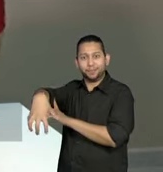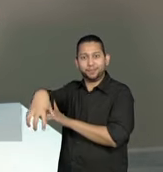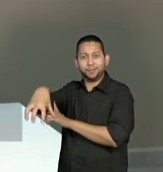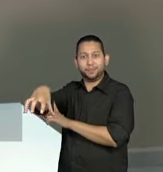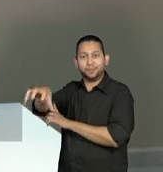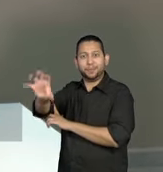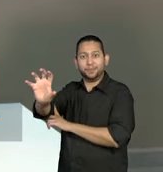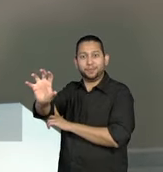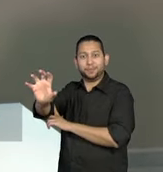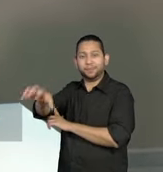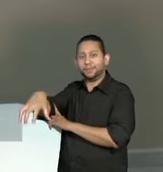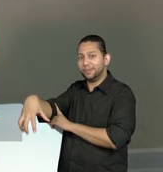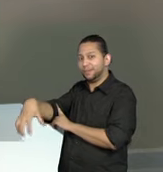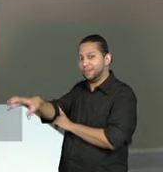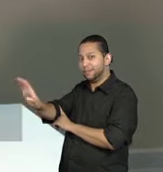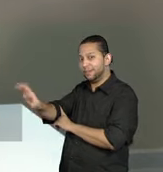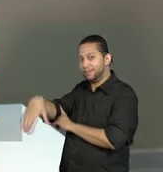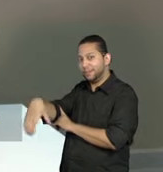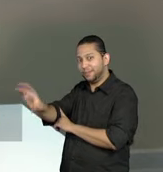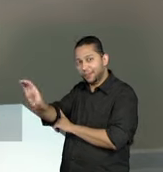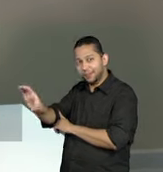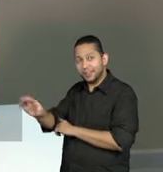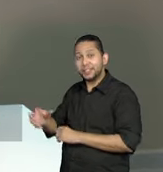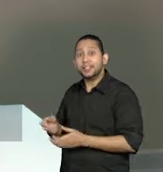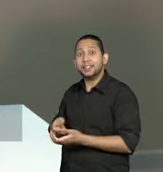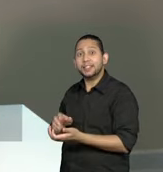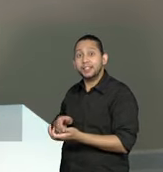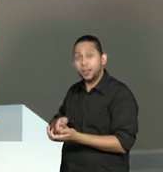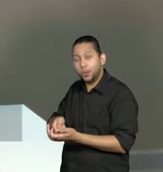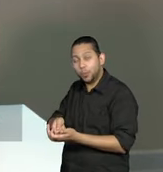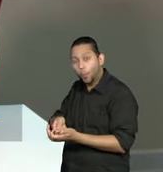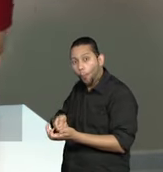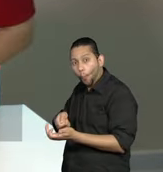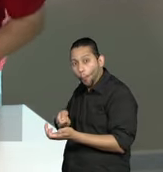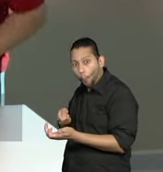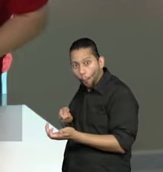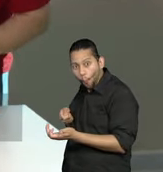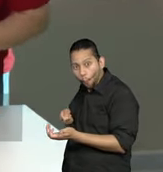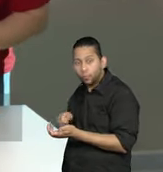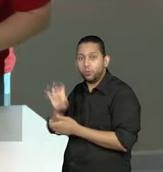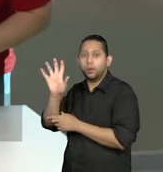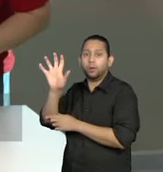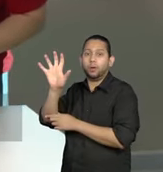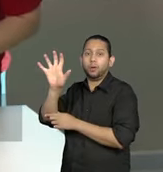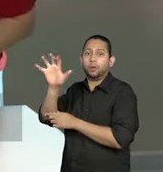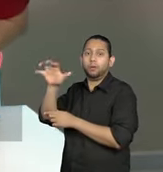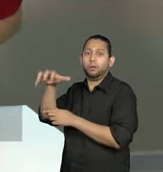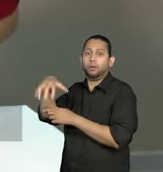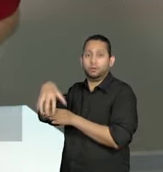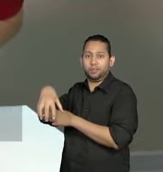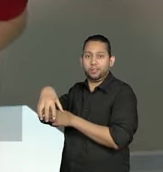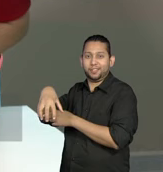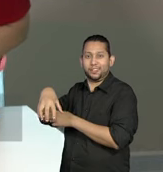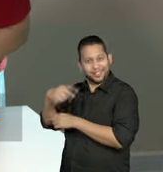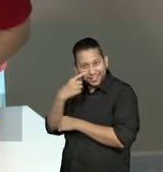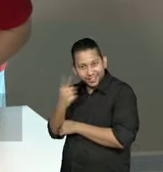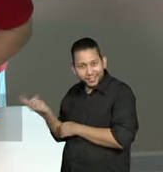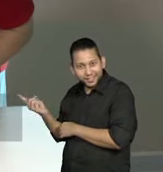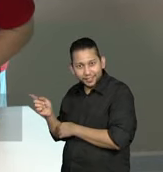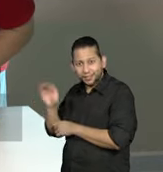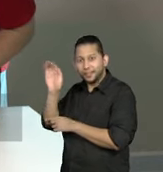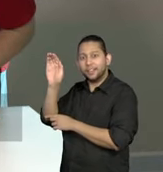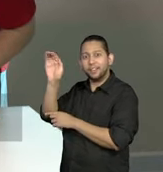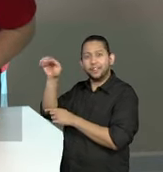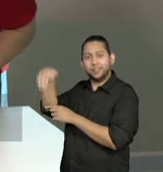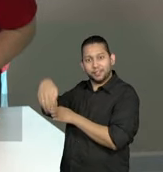subiu. Quando eu puxo, desce, certo? Nós vamos